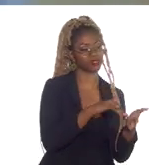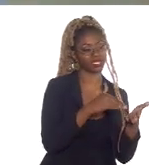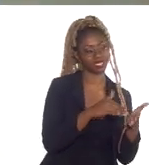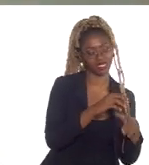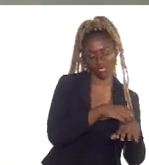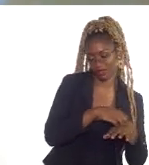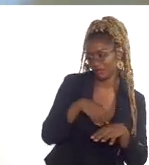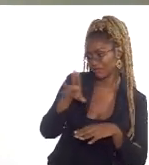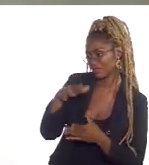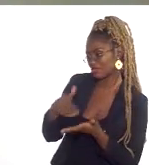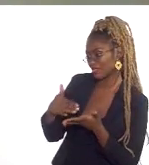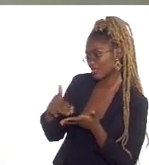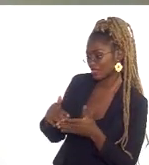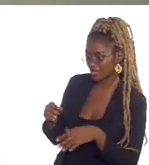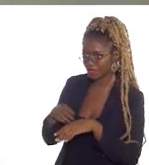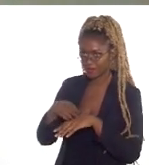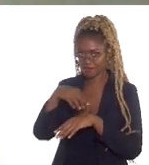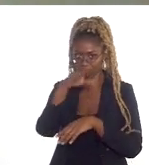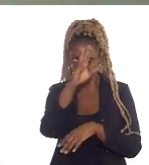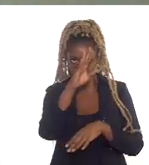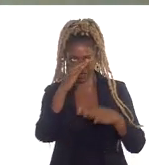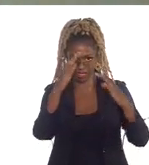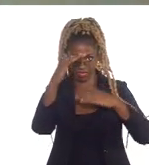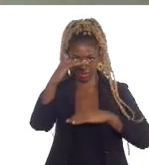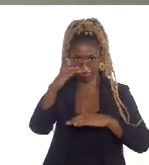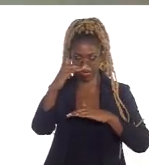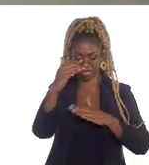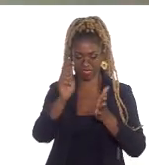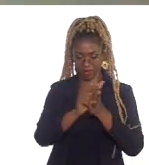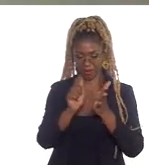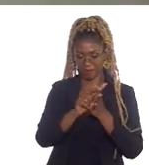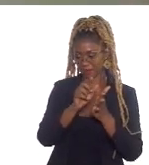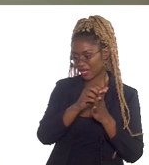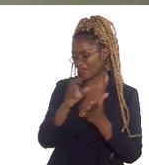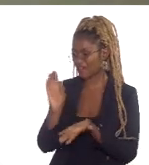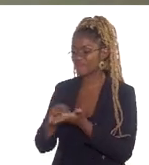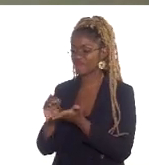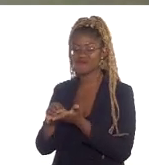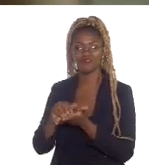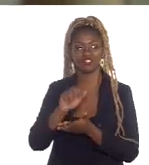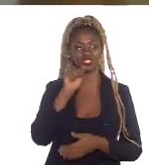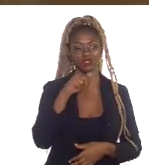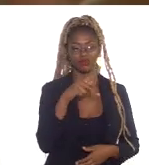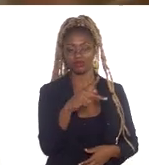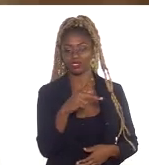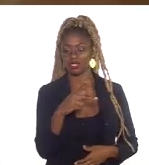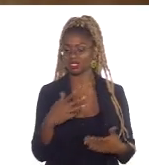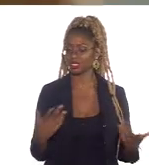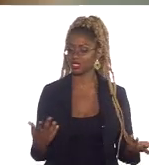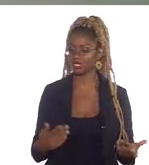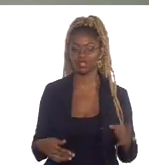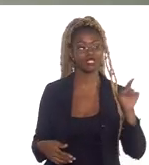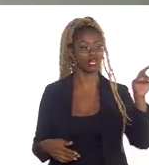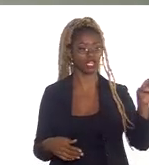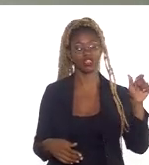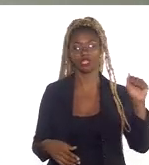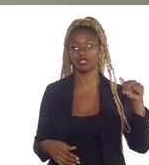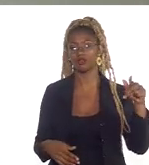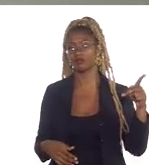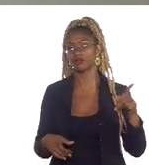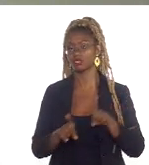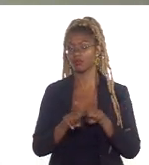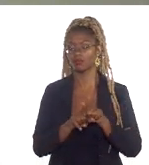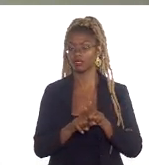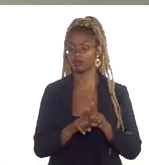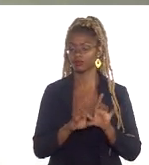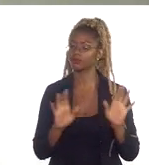para o secretário, entra na pilha que não vai para a ANP. O depara e a mesma coisa se dá lá na ANP. Então,